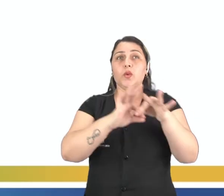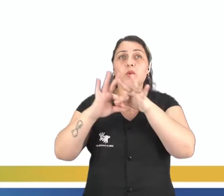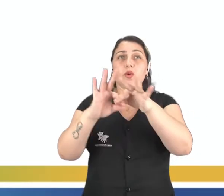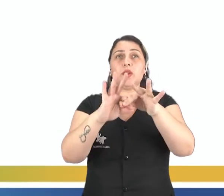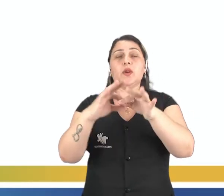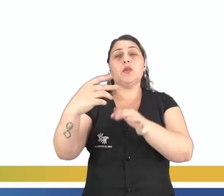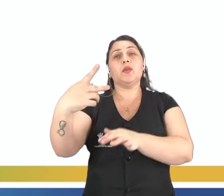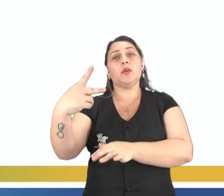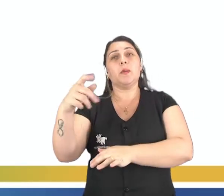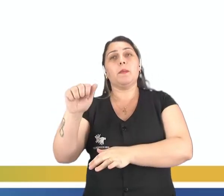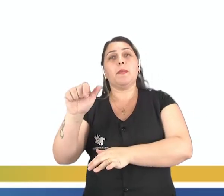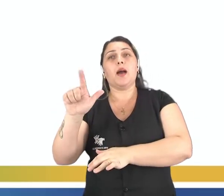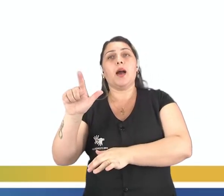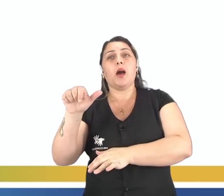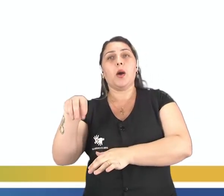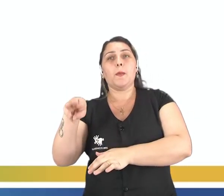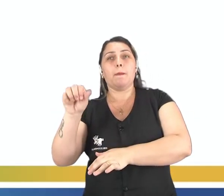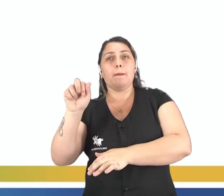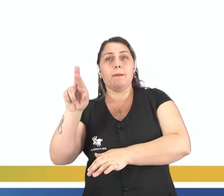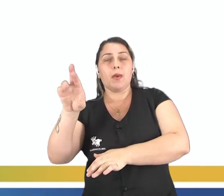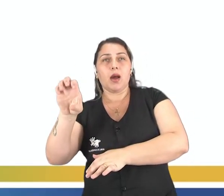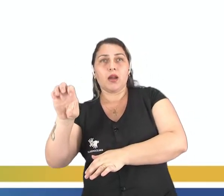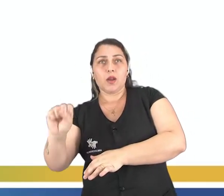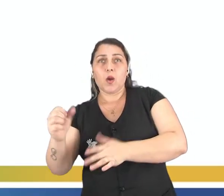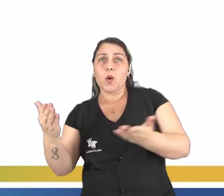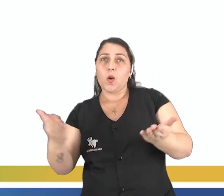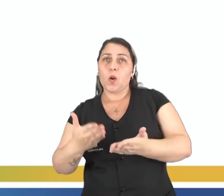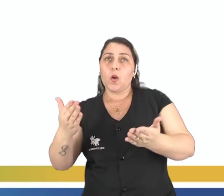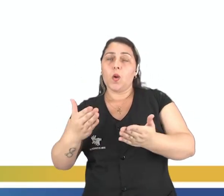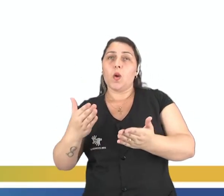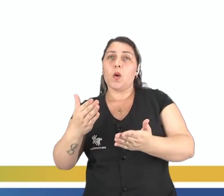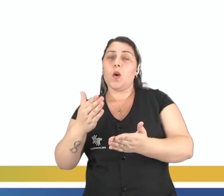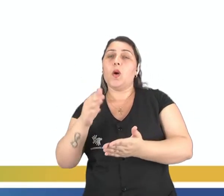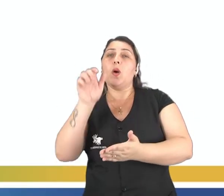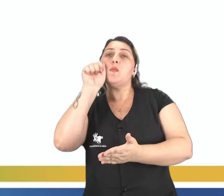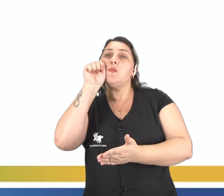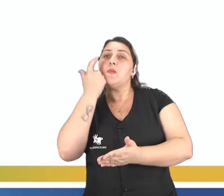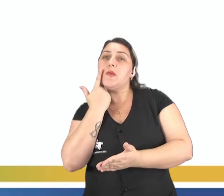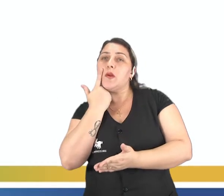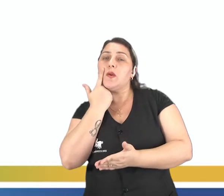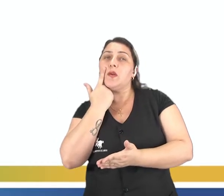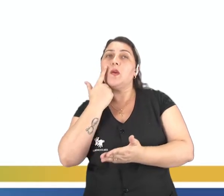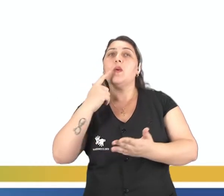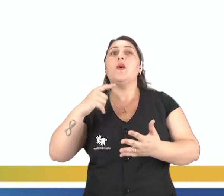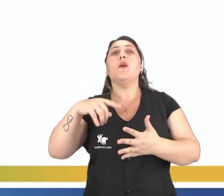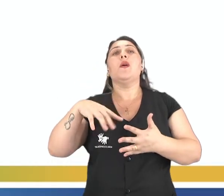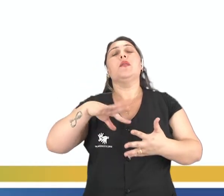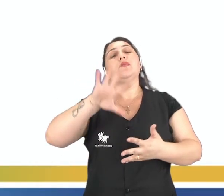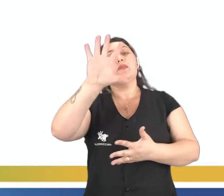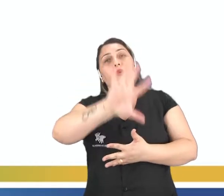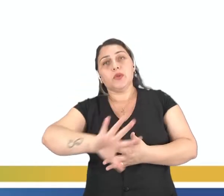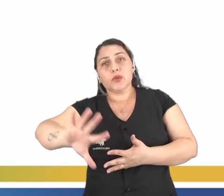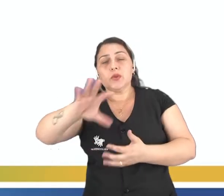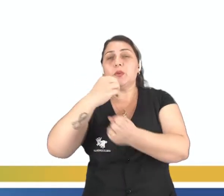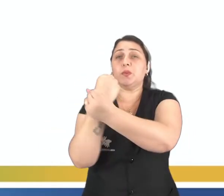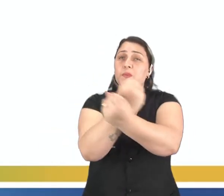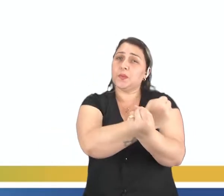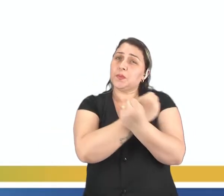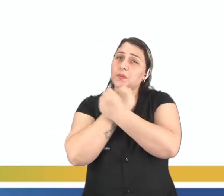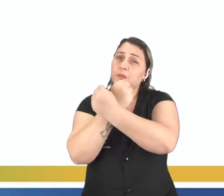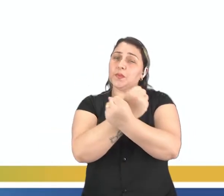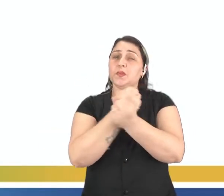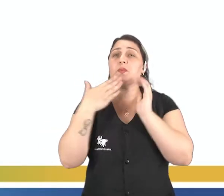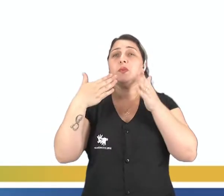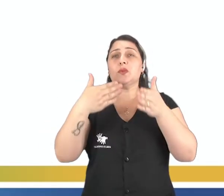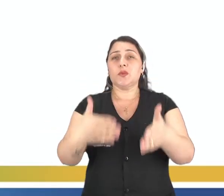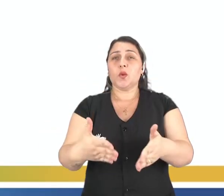Palmares, na Serra da Barriga, hoje em dia região de Alagoas. Uma região em plena época de escravidão.